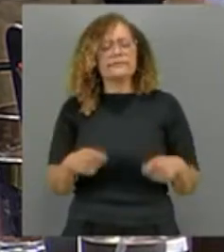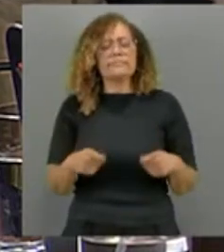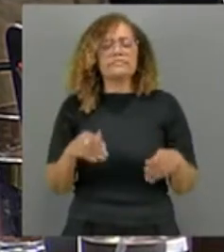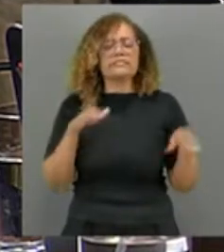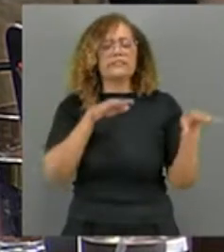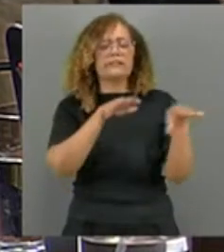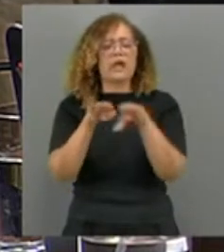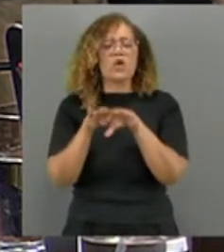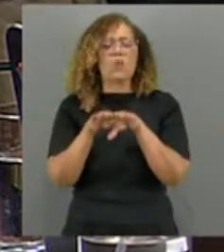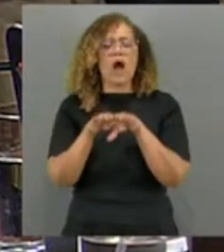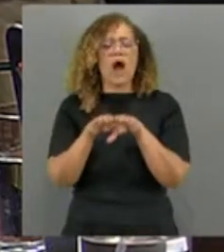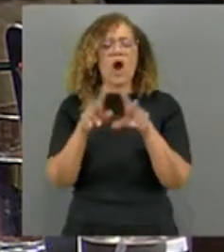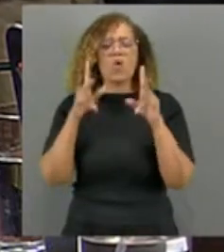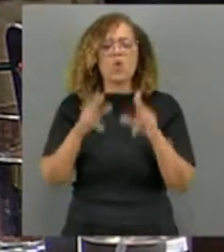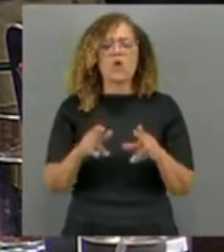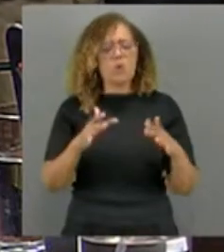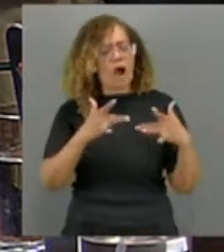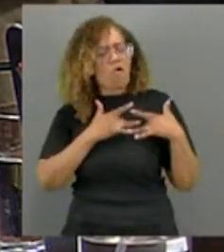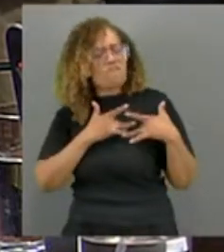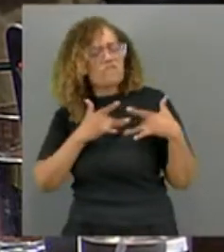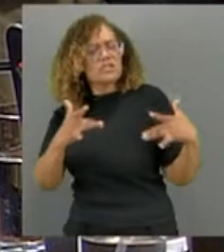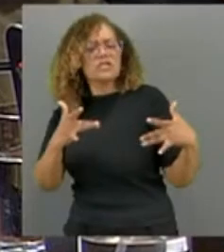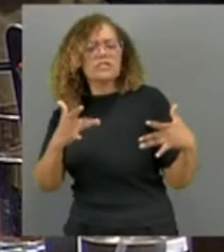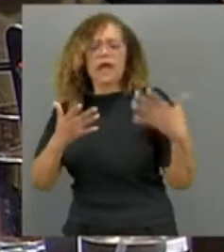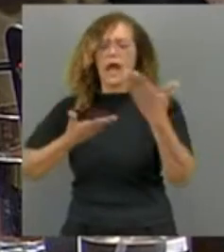outros com espírito de fraternidade.